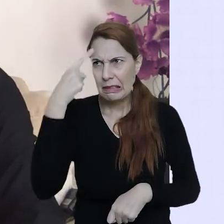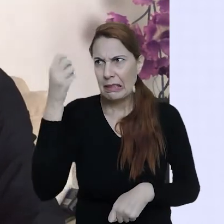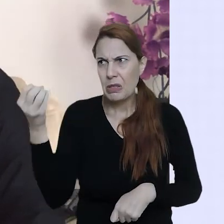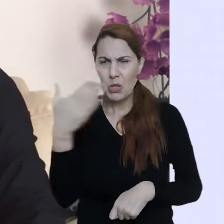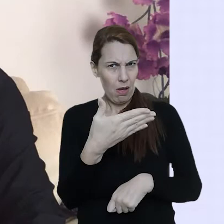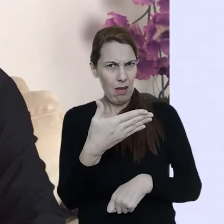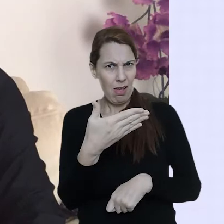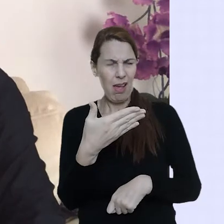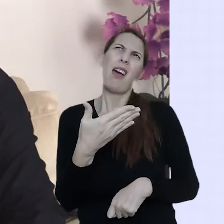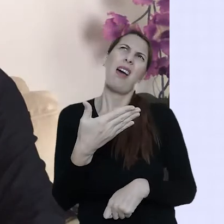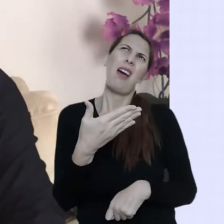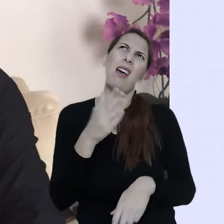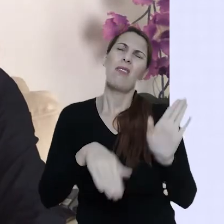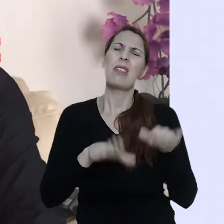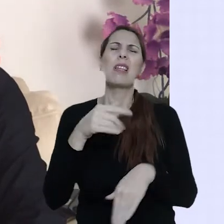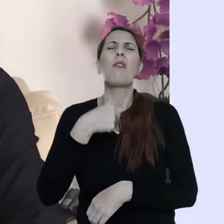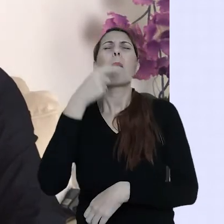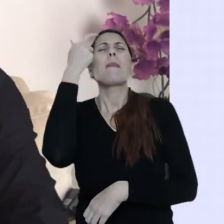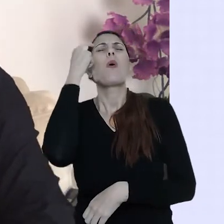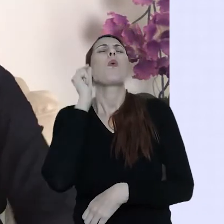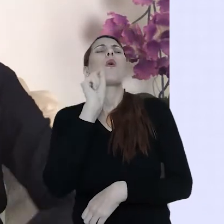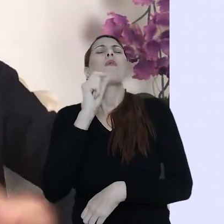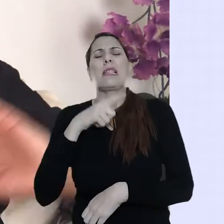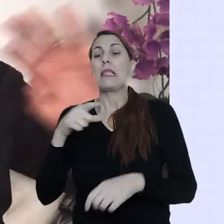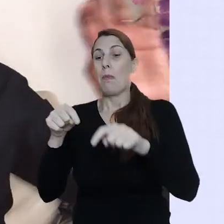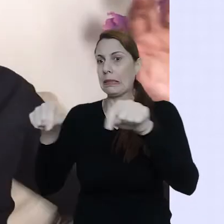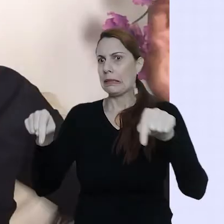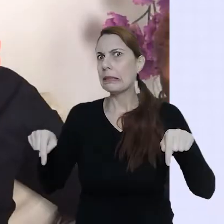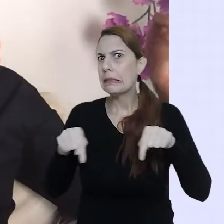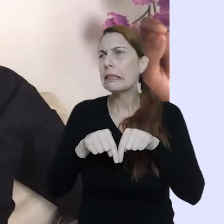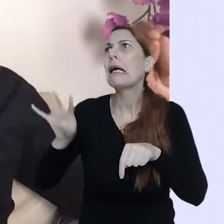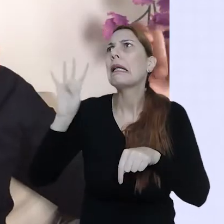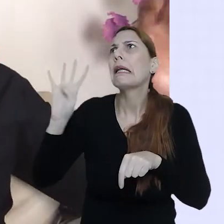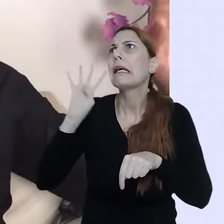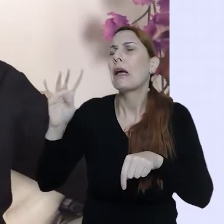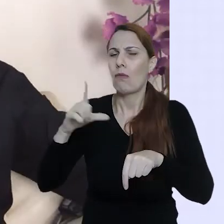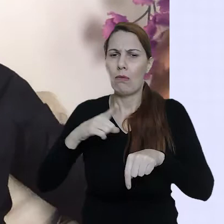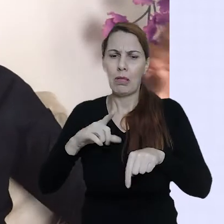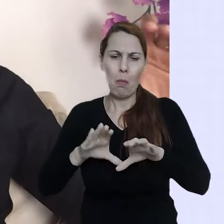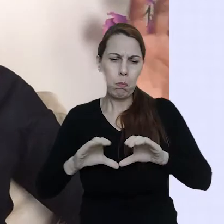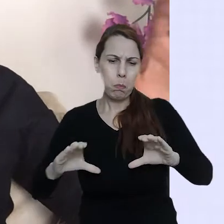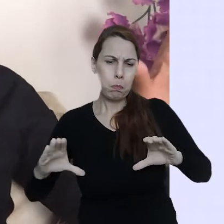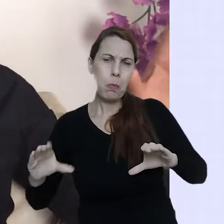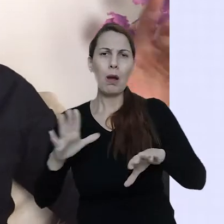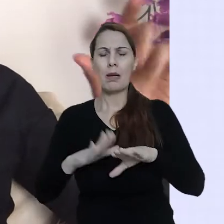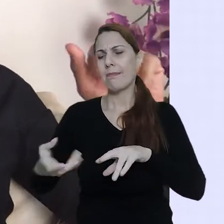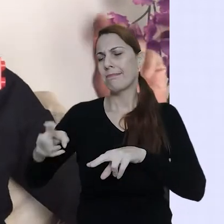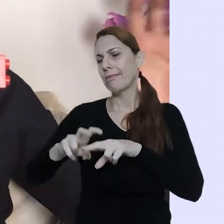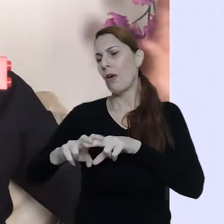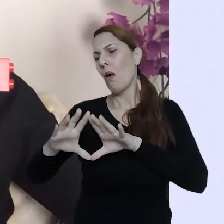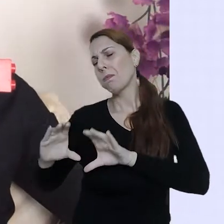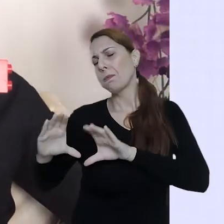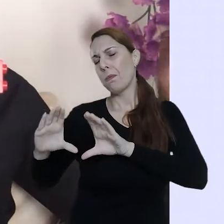Tem condições? Tem condições? Ah, não, nós vamos abrir uma sala bacana com uns sofás,